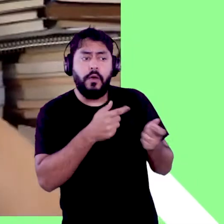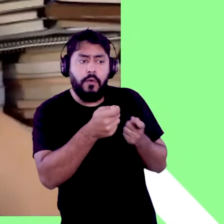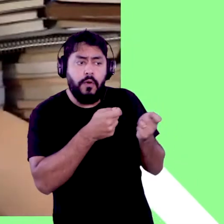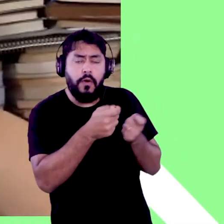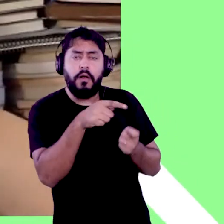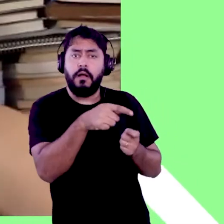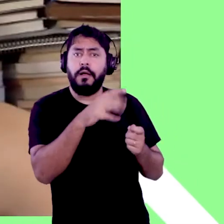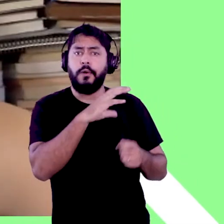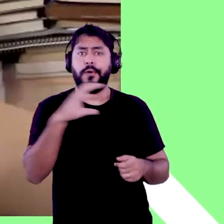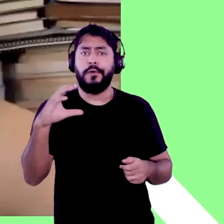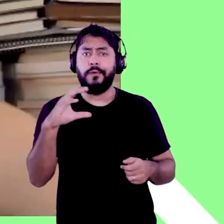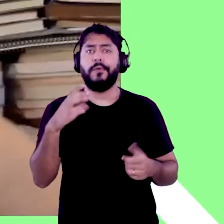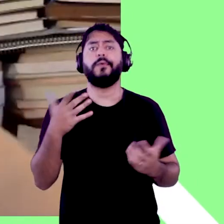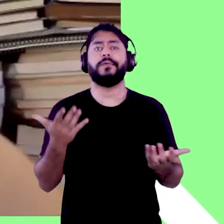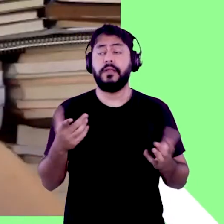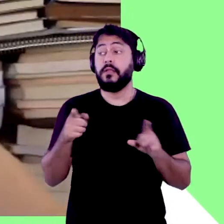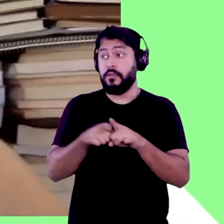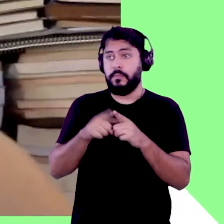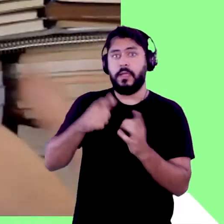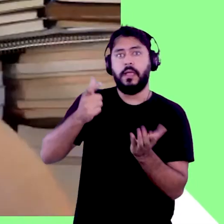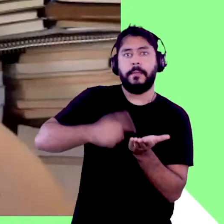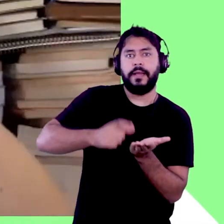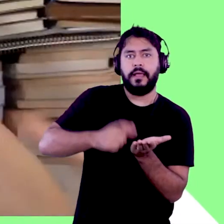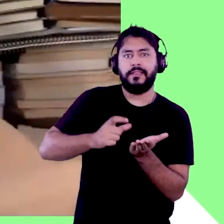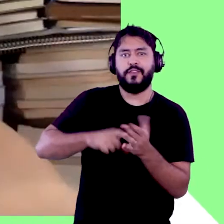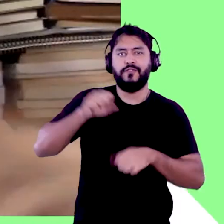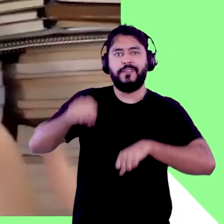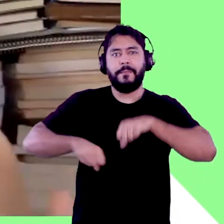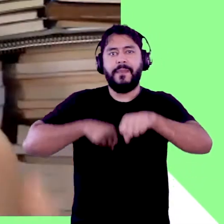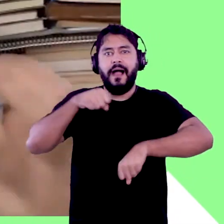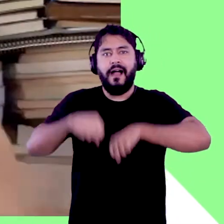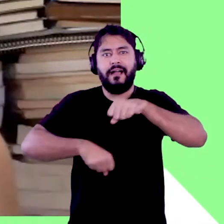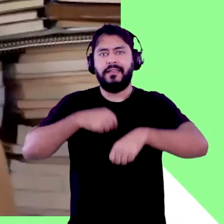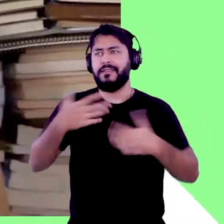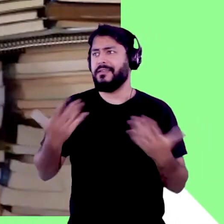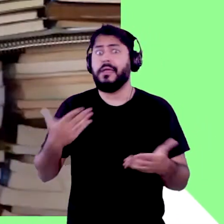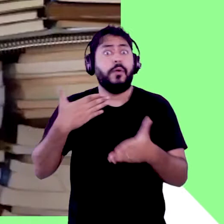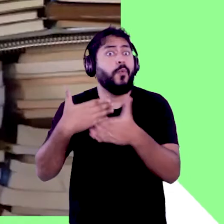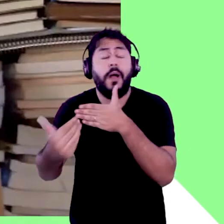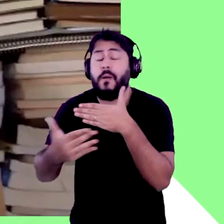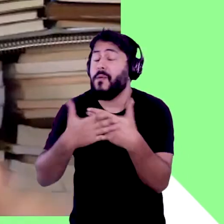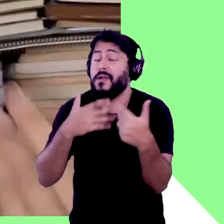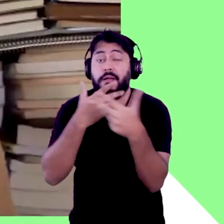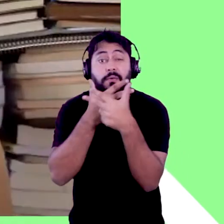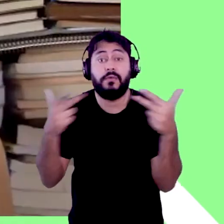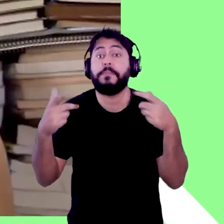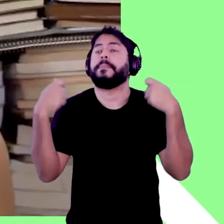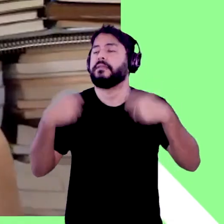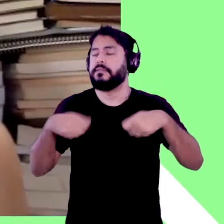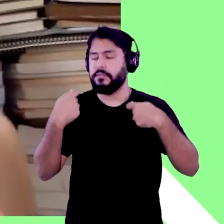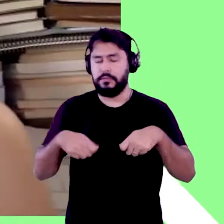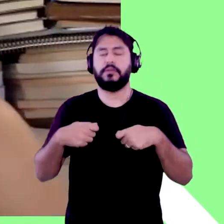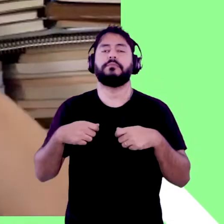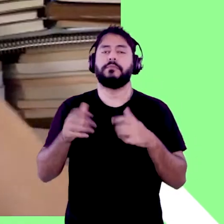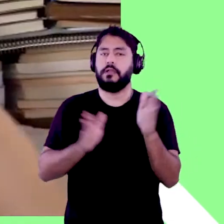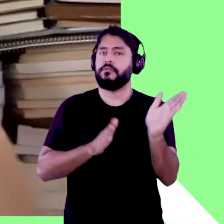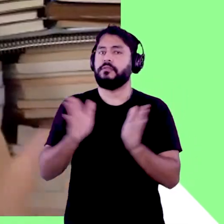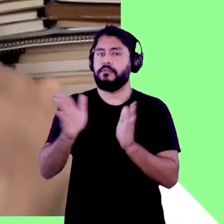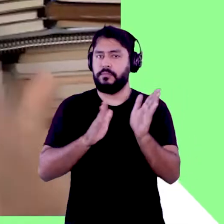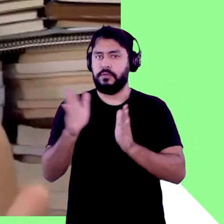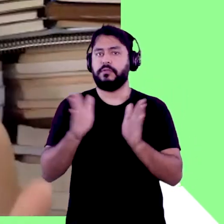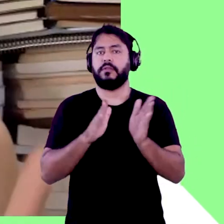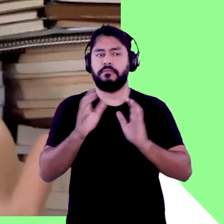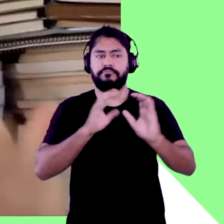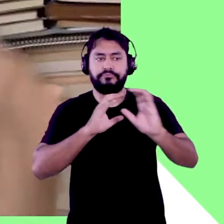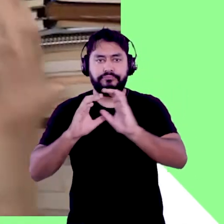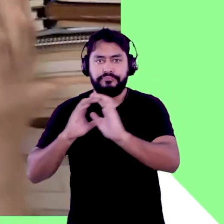até um aplicativo de bike, enfim, qualquer coisa a gente precisa trazer acessibilidade digital. E existe um